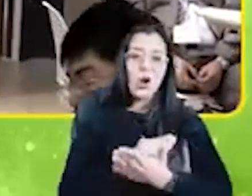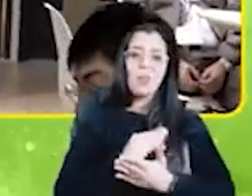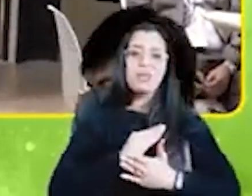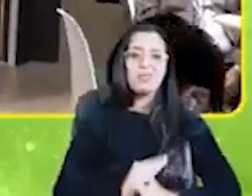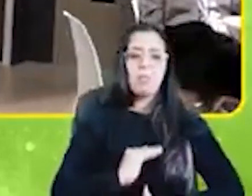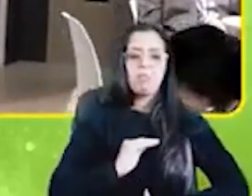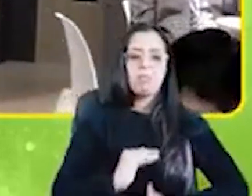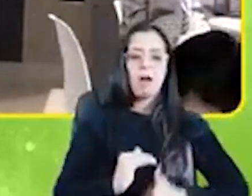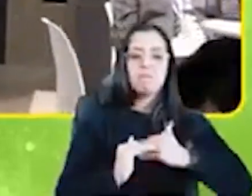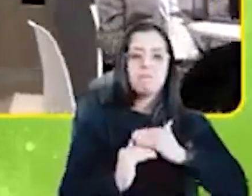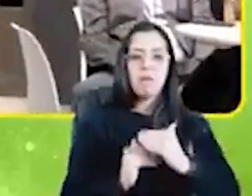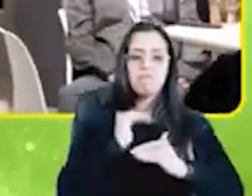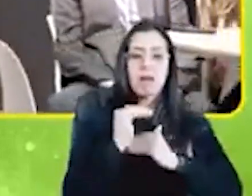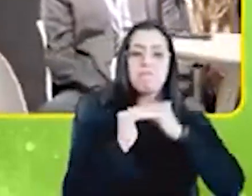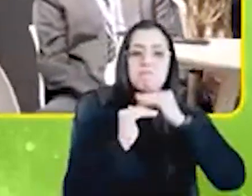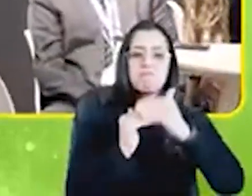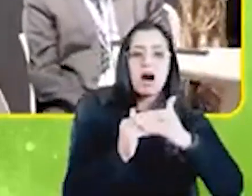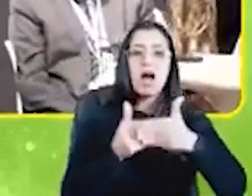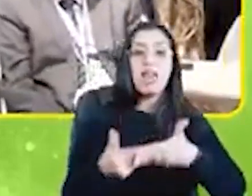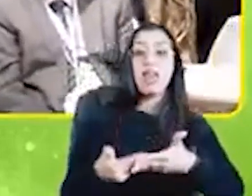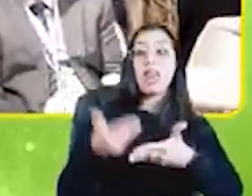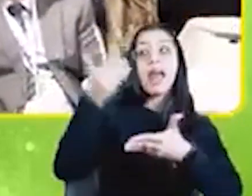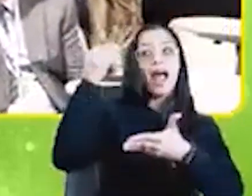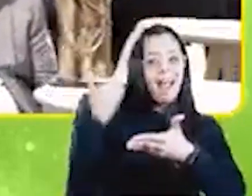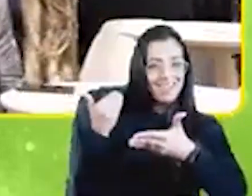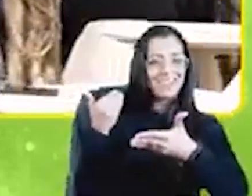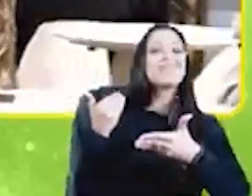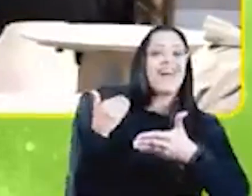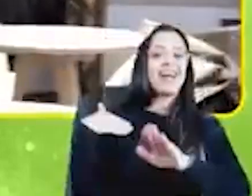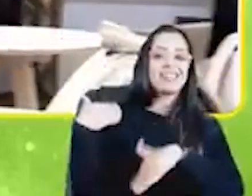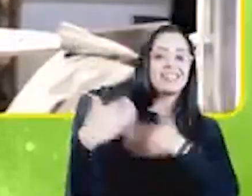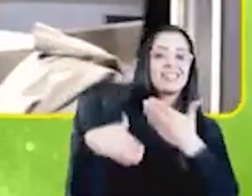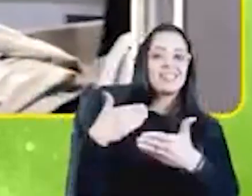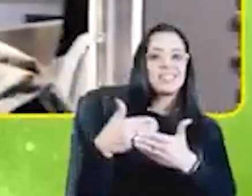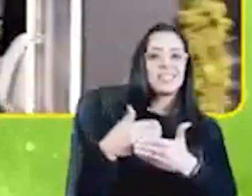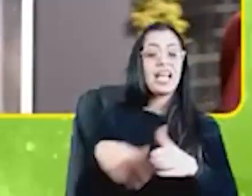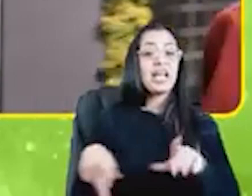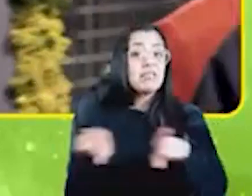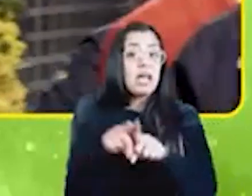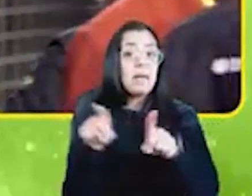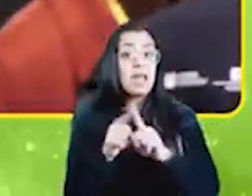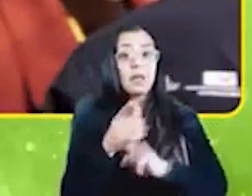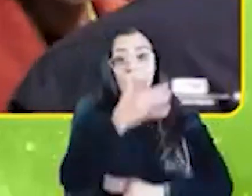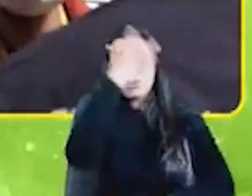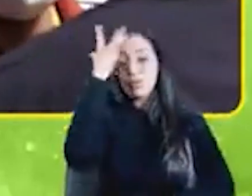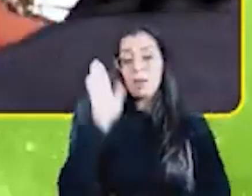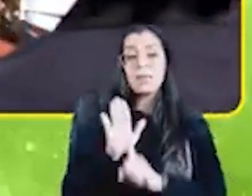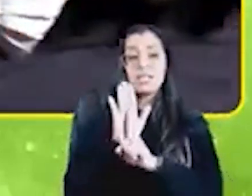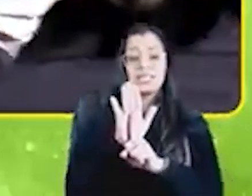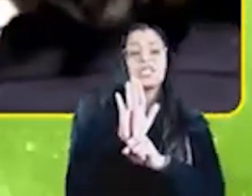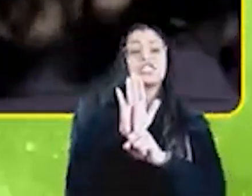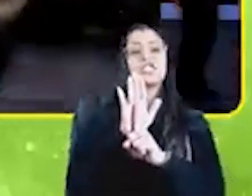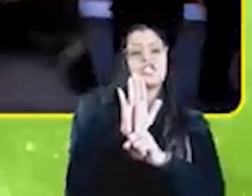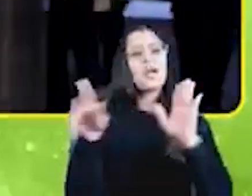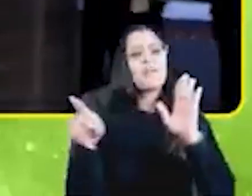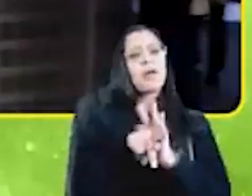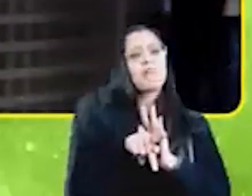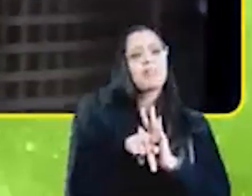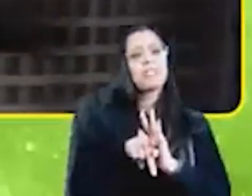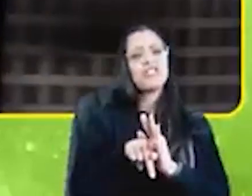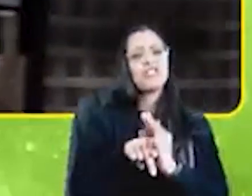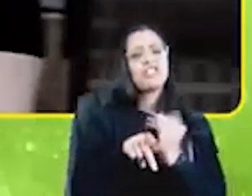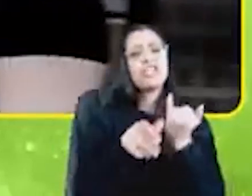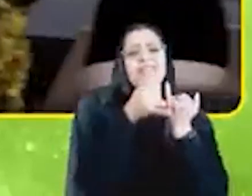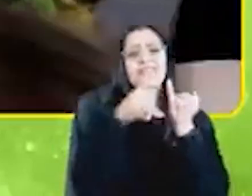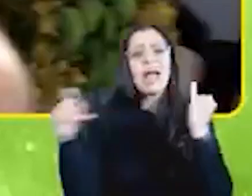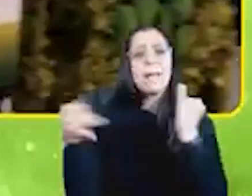atrás nós temos aqui você como eu disse os representantes da Itaipu demonstrando que o Brasil já tem uma matriz elétrica